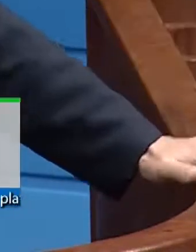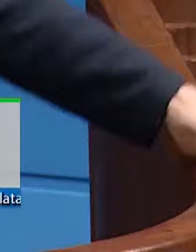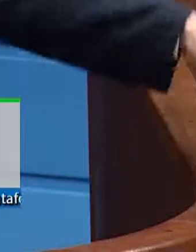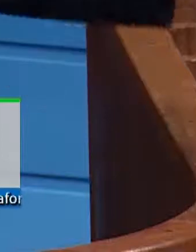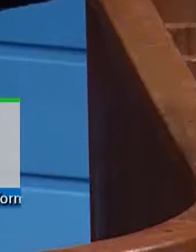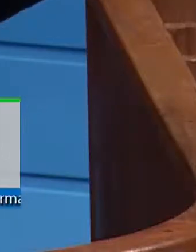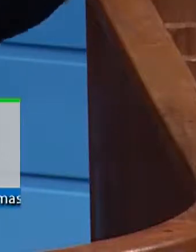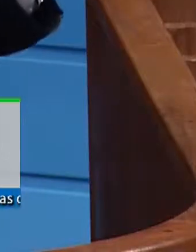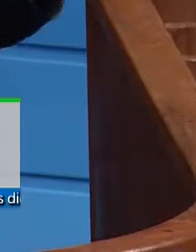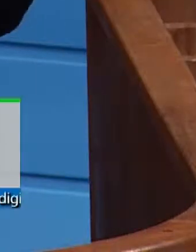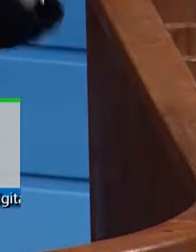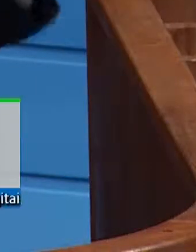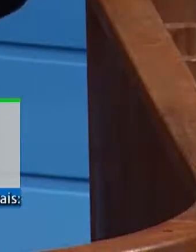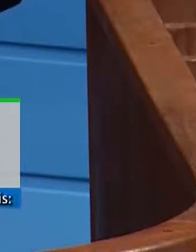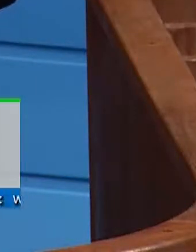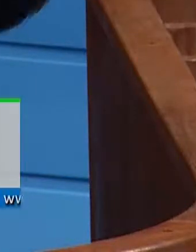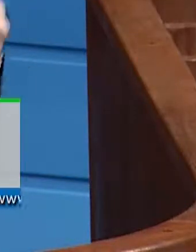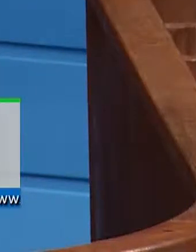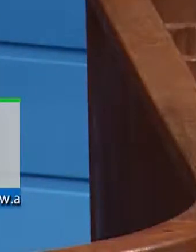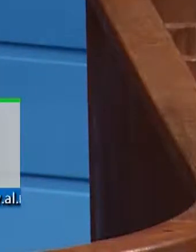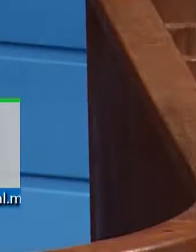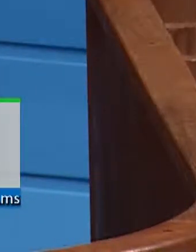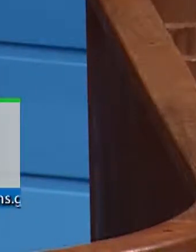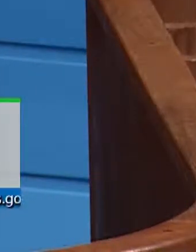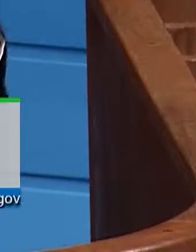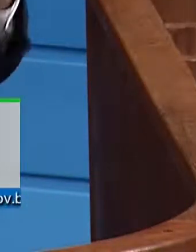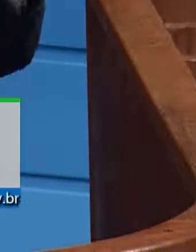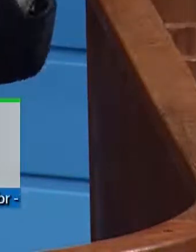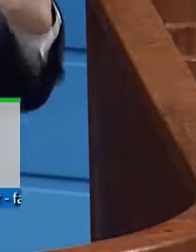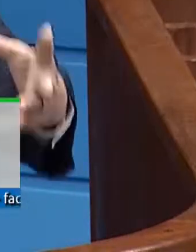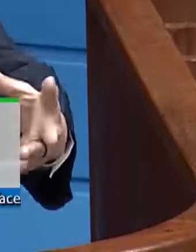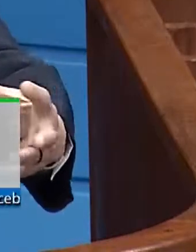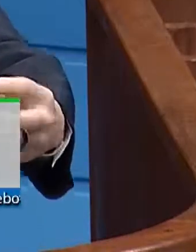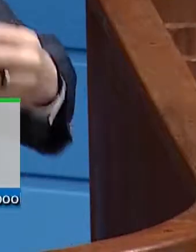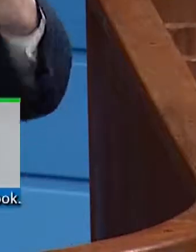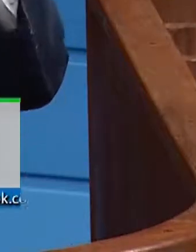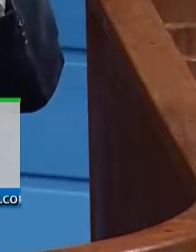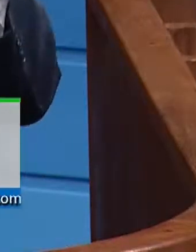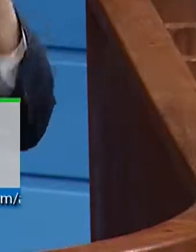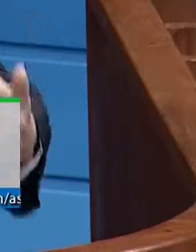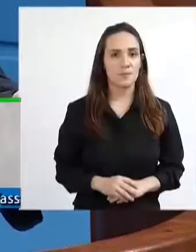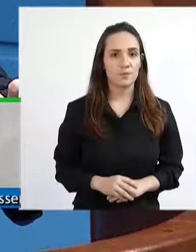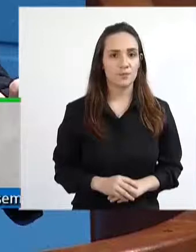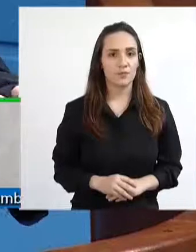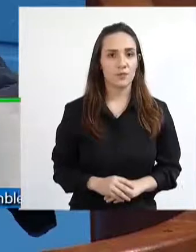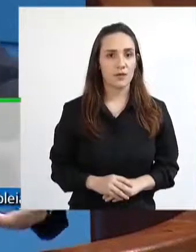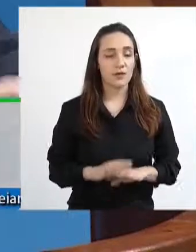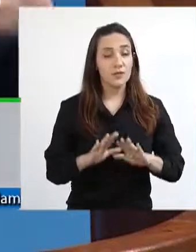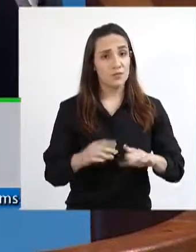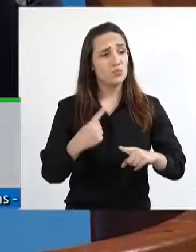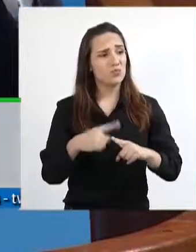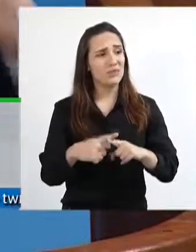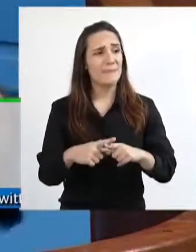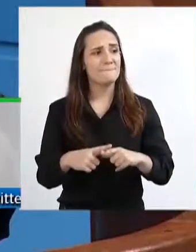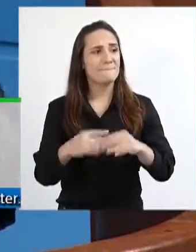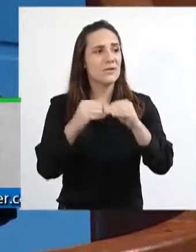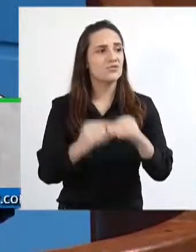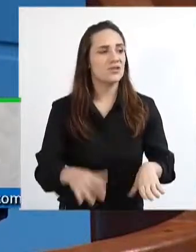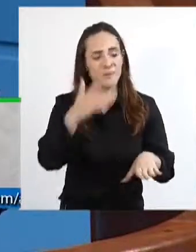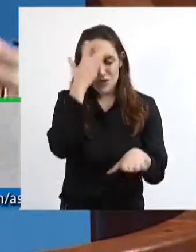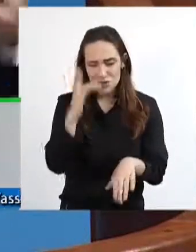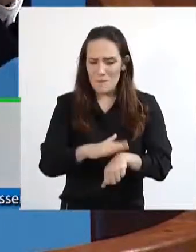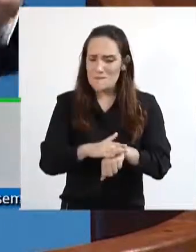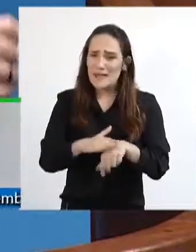reforma que prejudica principalmente quem ganha menos, os trabalhadores que não têm